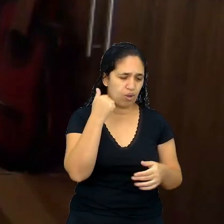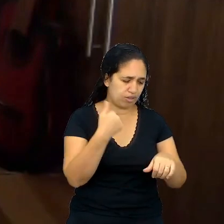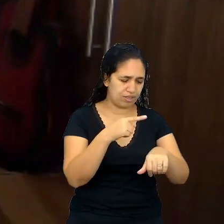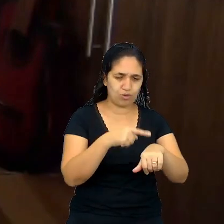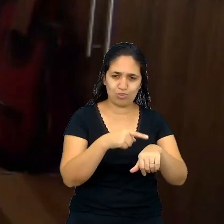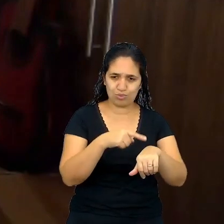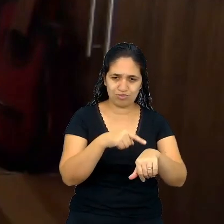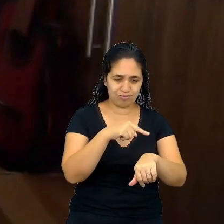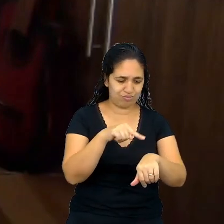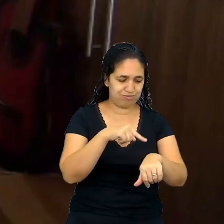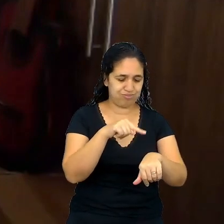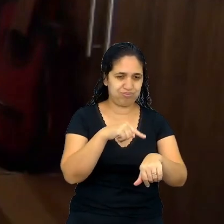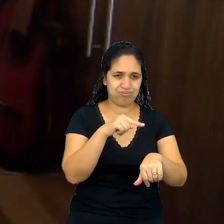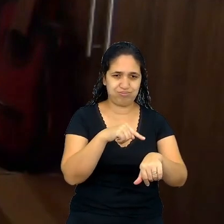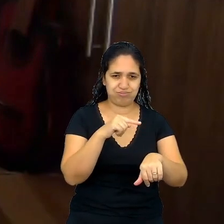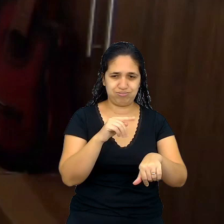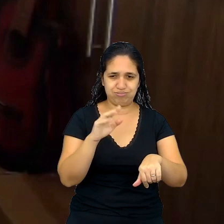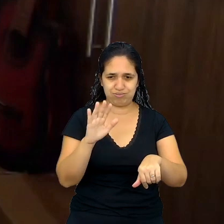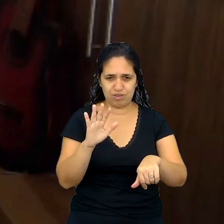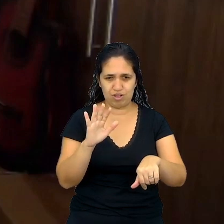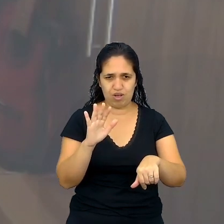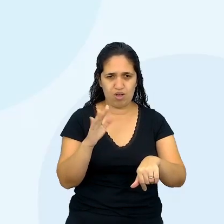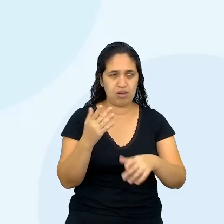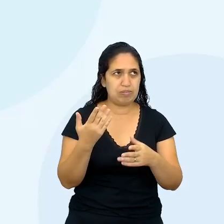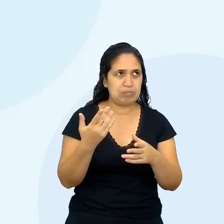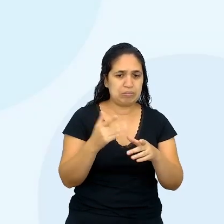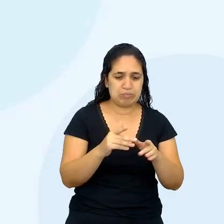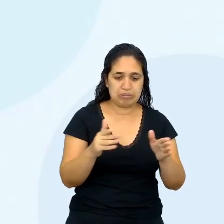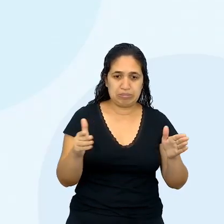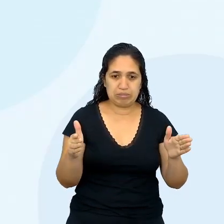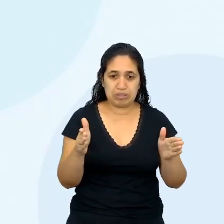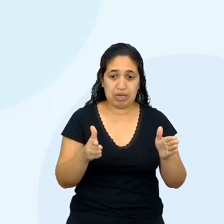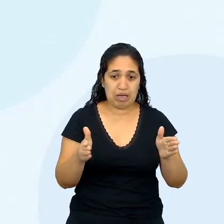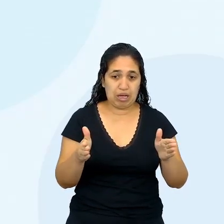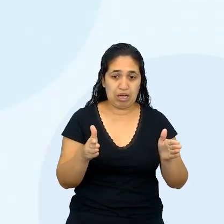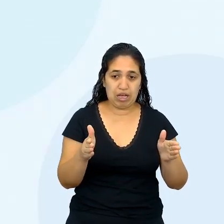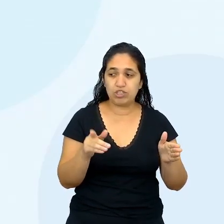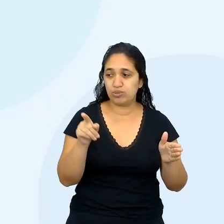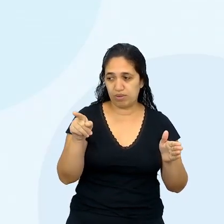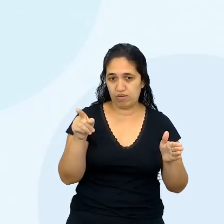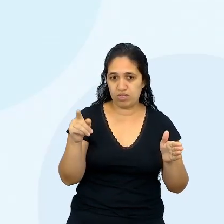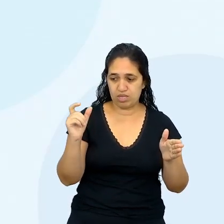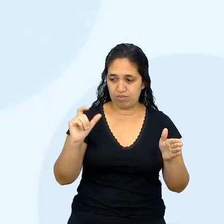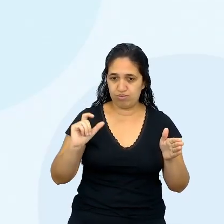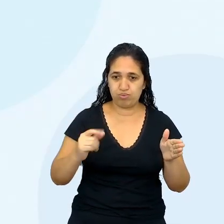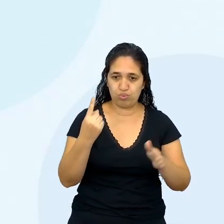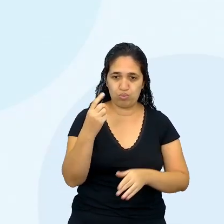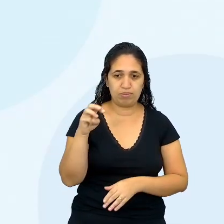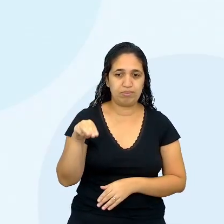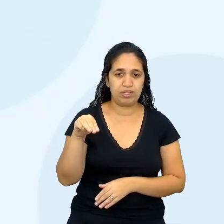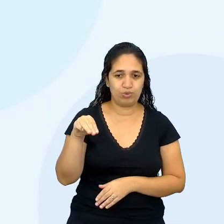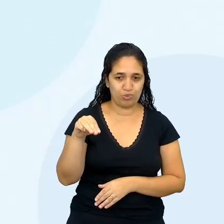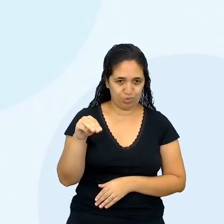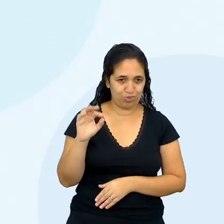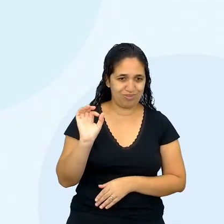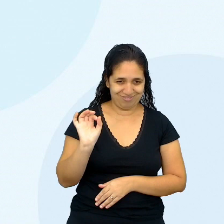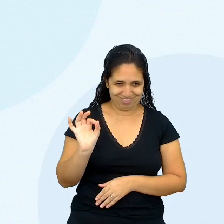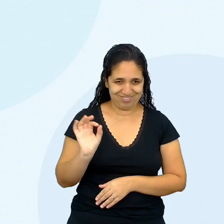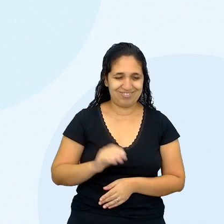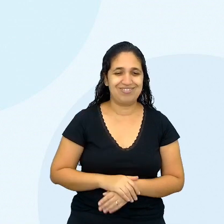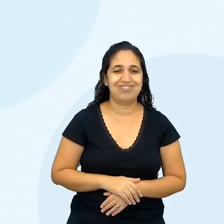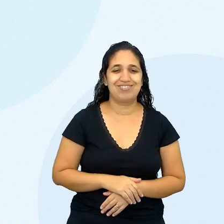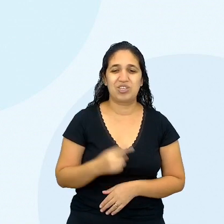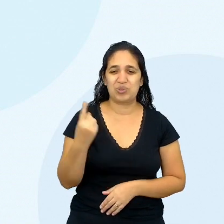aqui, eu vou dar um tempo super grande para você colocar essas 4 perguntas de 1 minuto. Tá bom? Então,